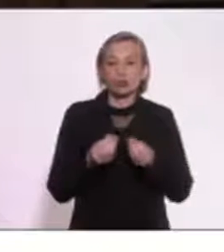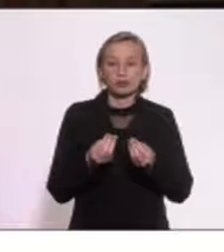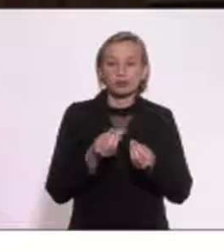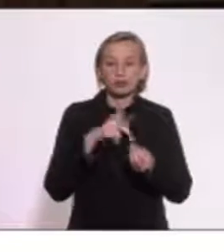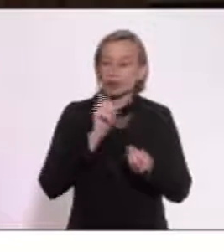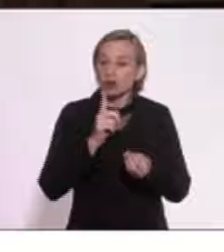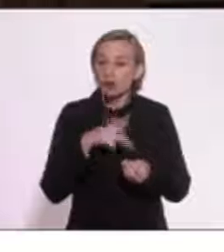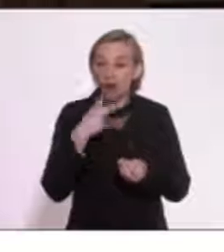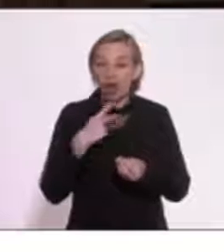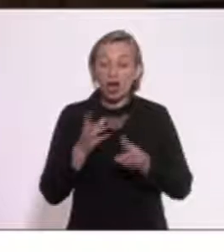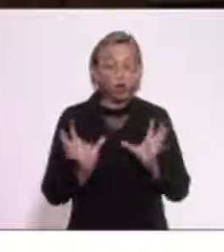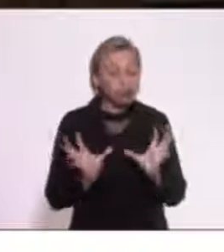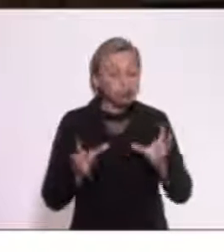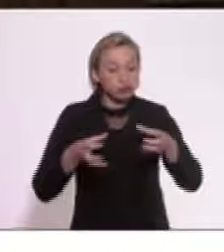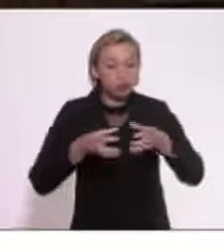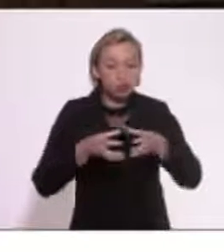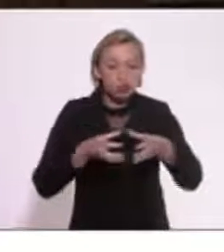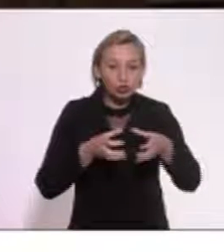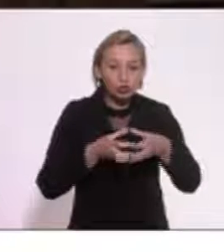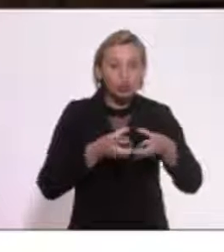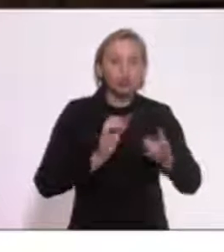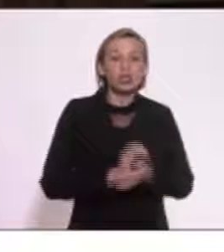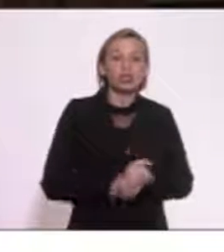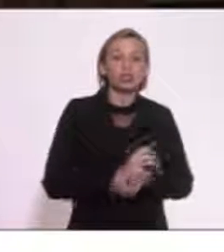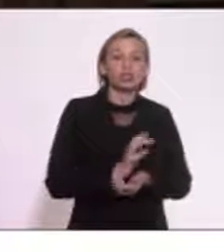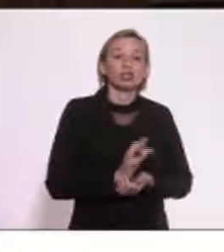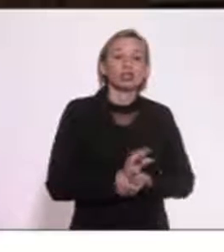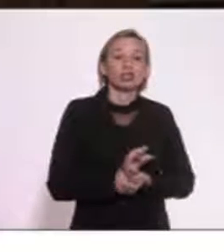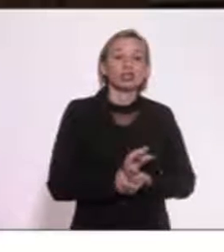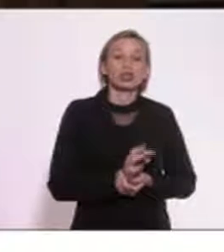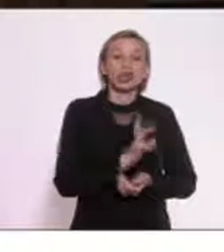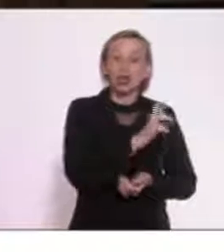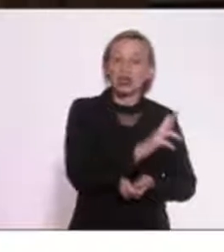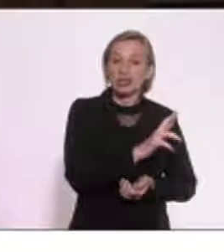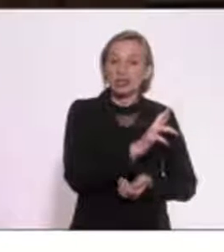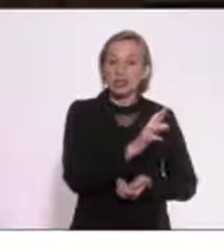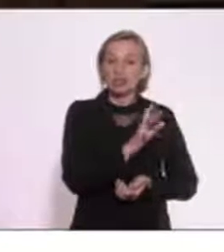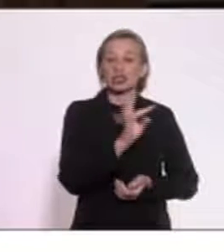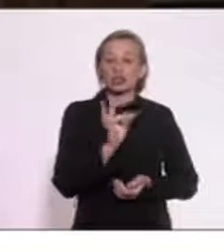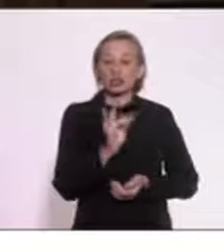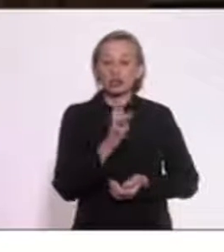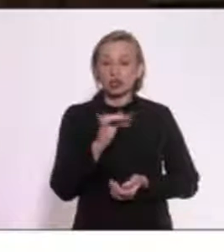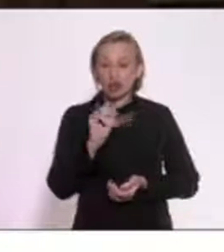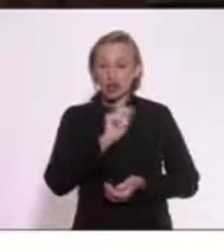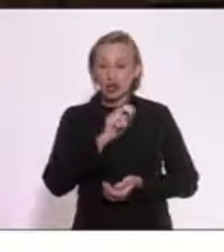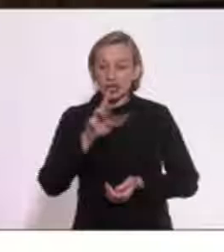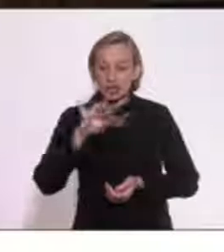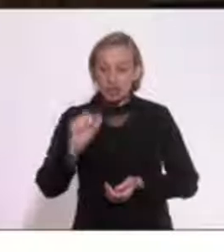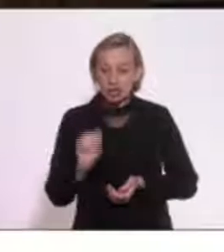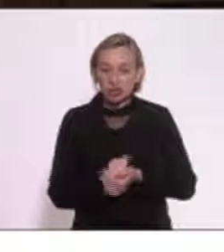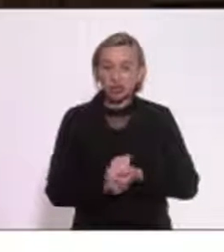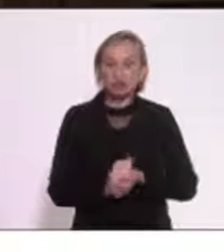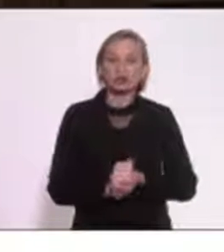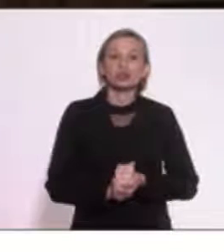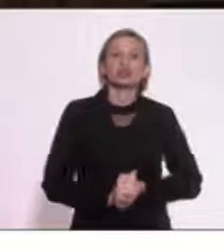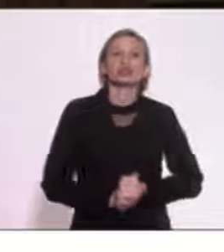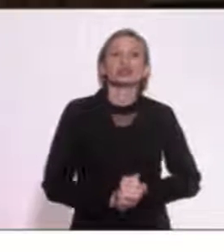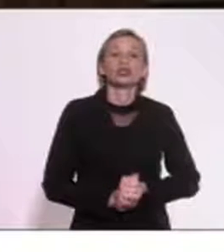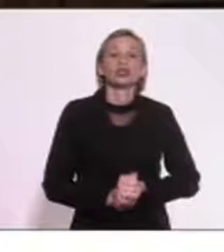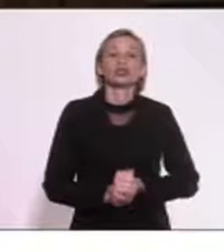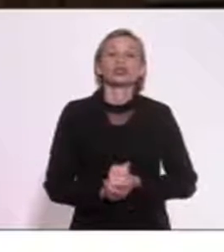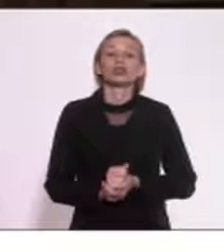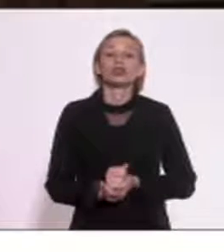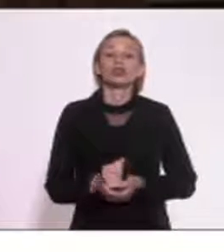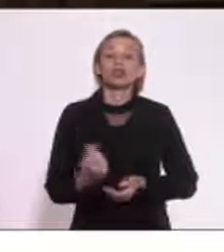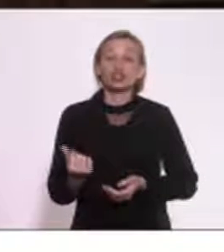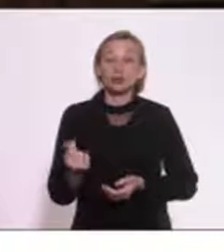o conjunto da receita, ele prevê uma captação de crédito no país e no